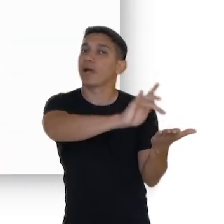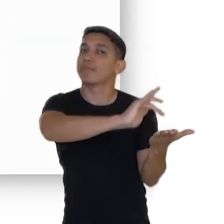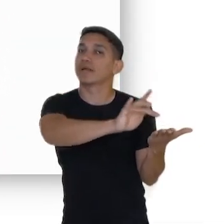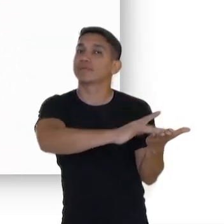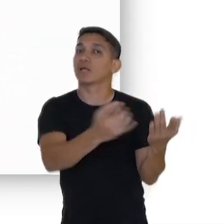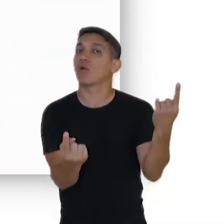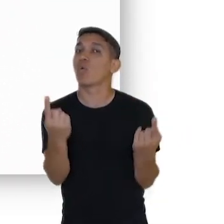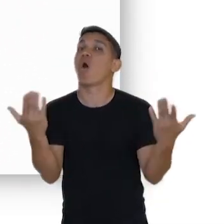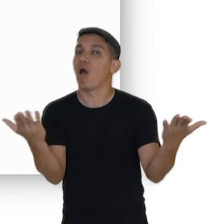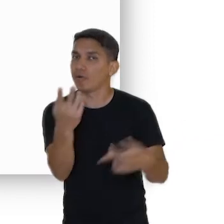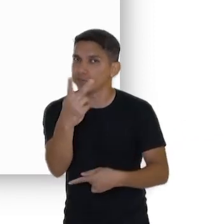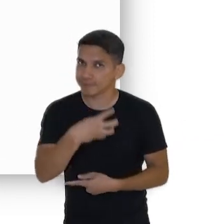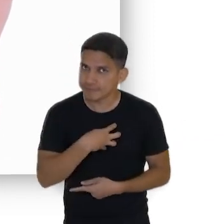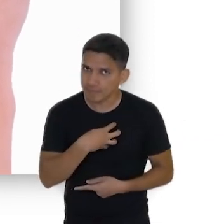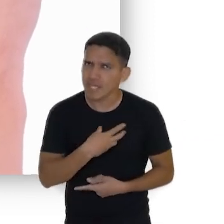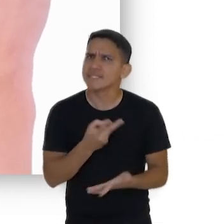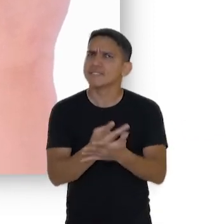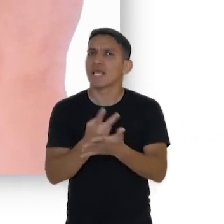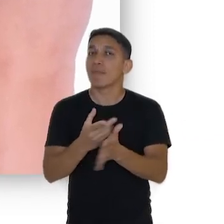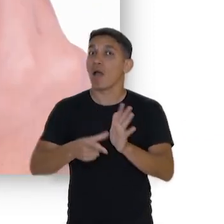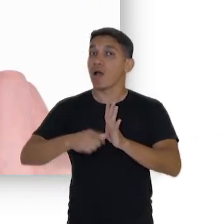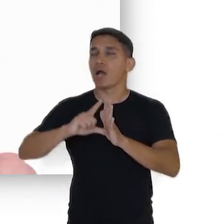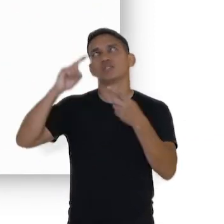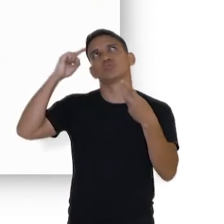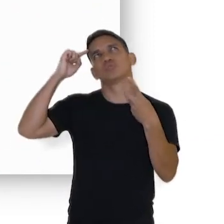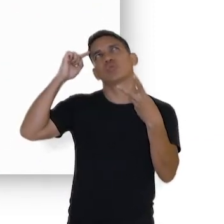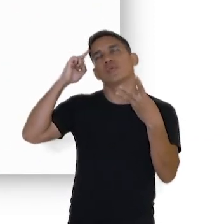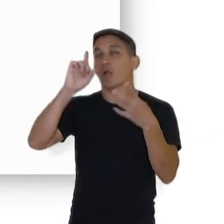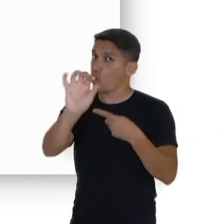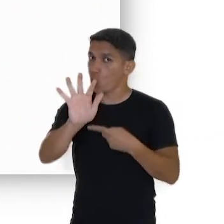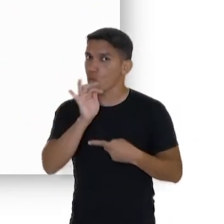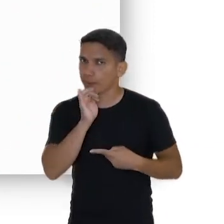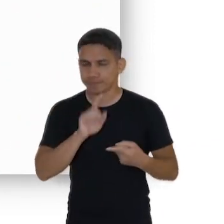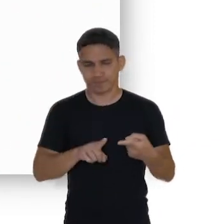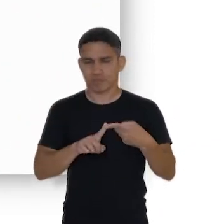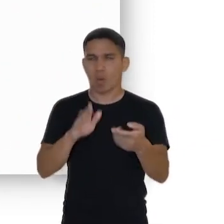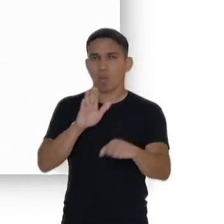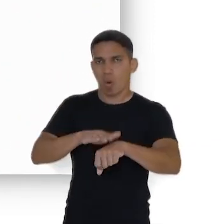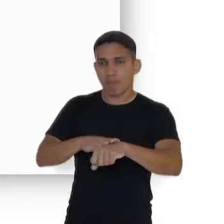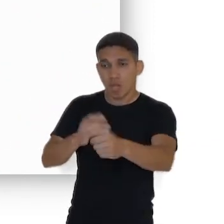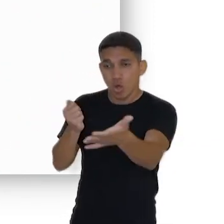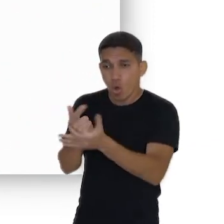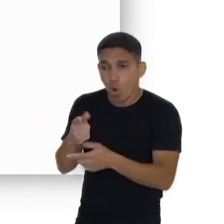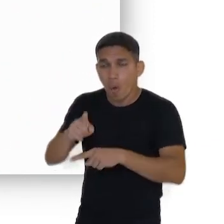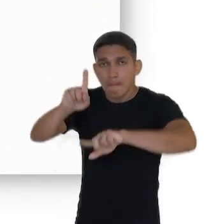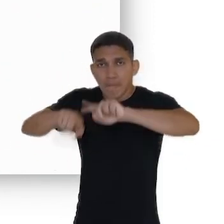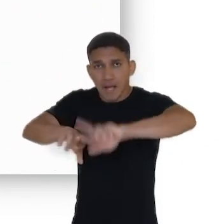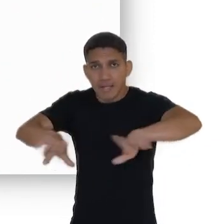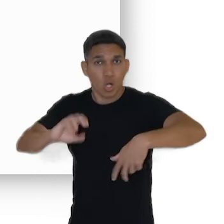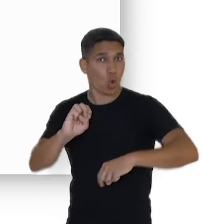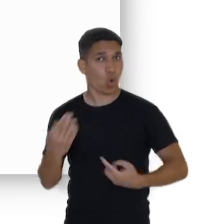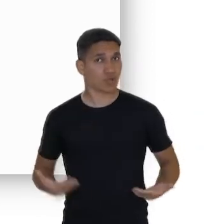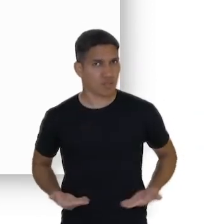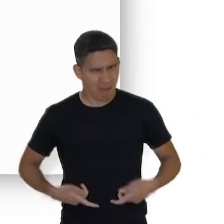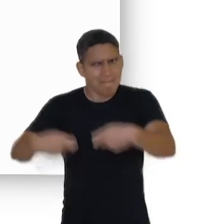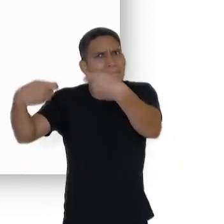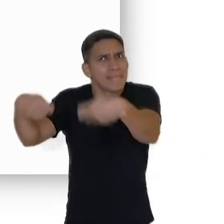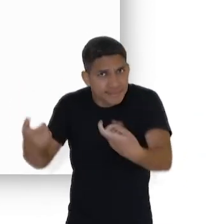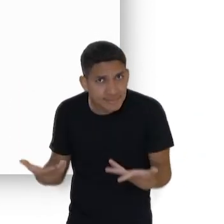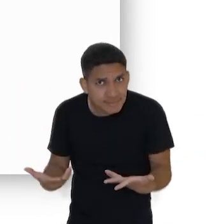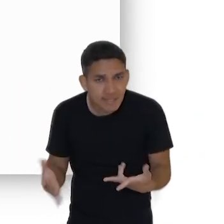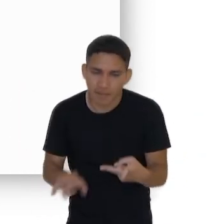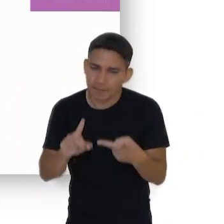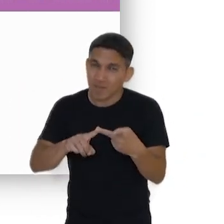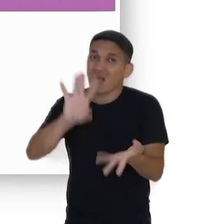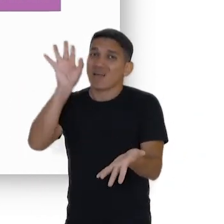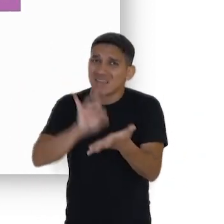com o consumismo, sempre se questione ao comprar um produto ou serviço se você precisa adquiri-lo,